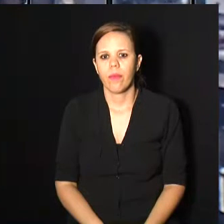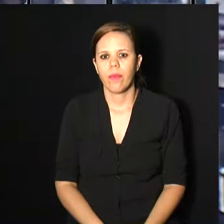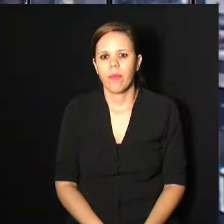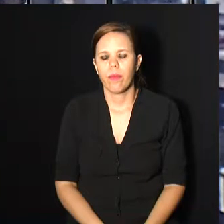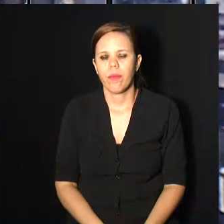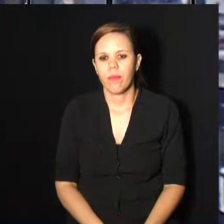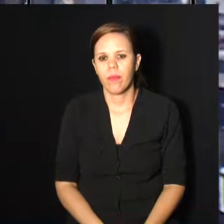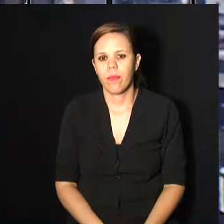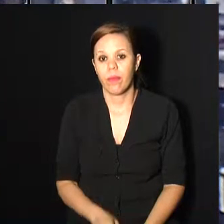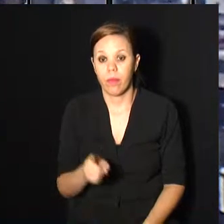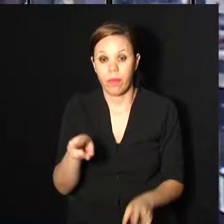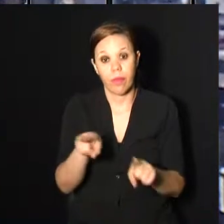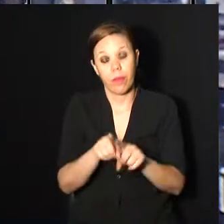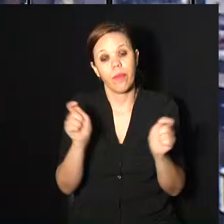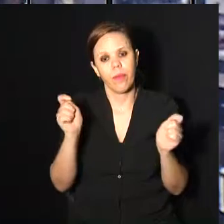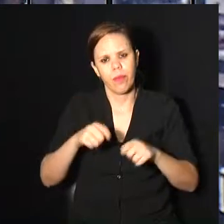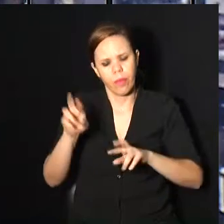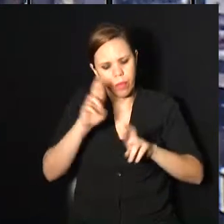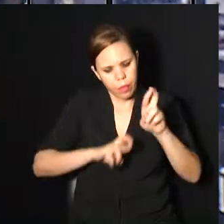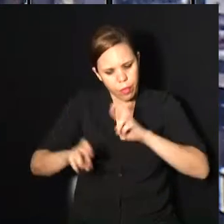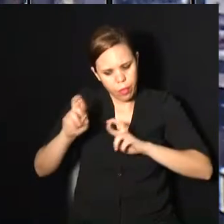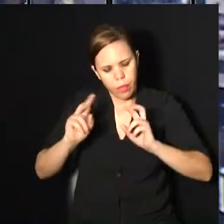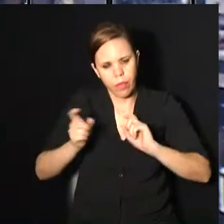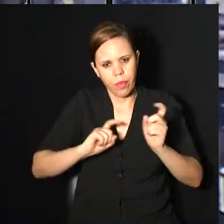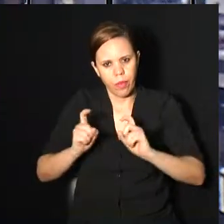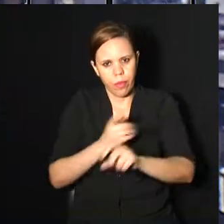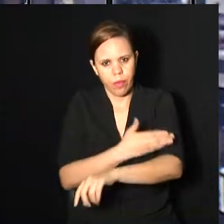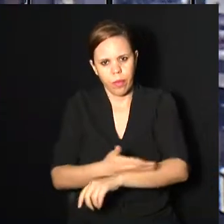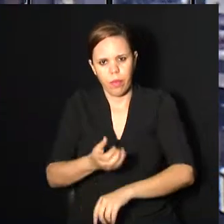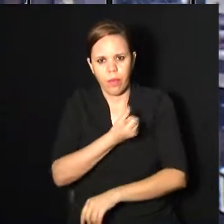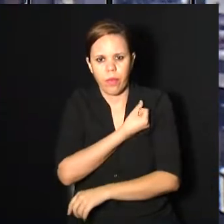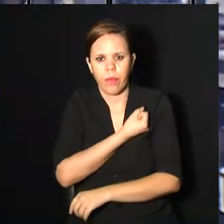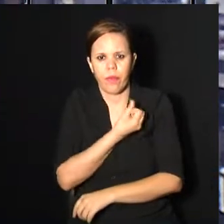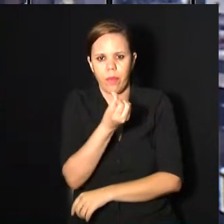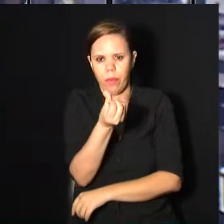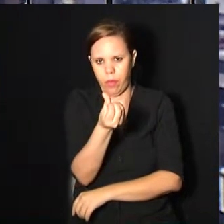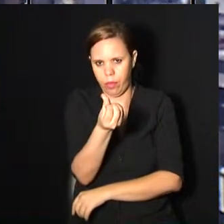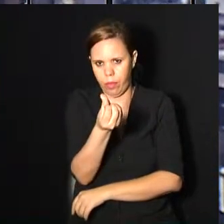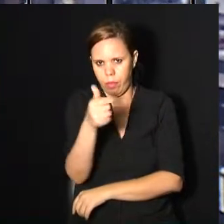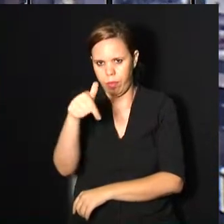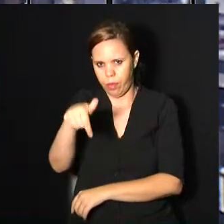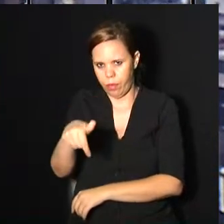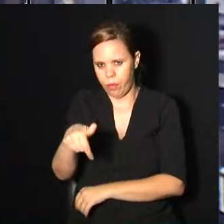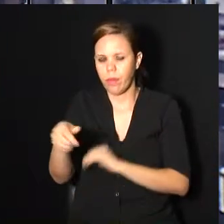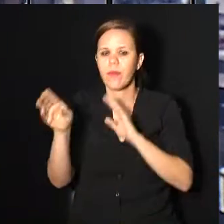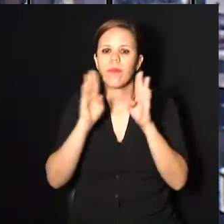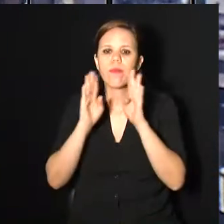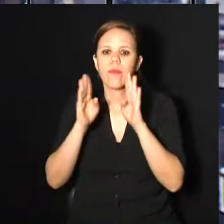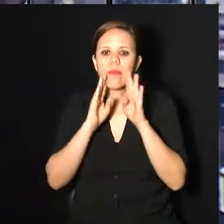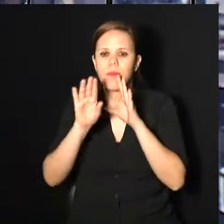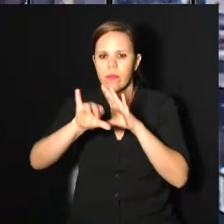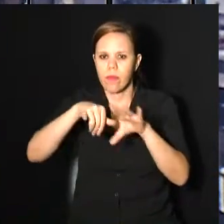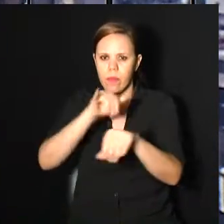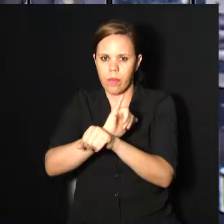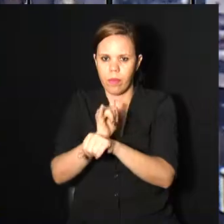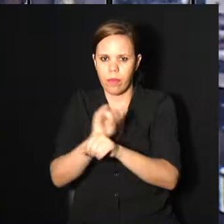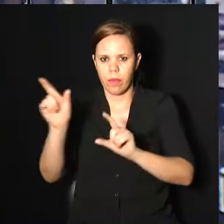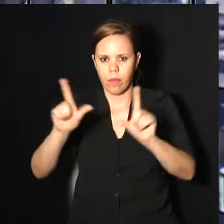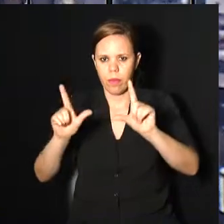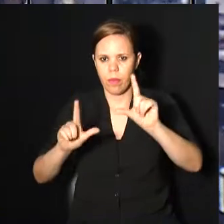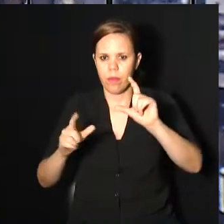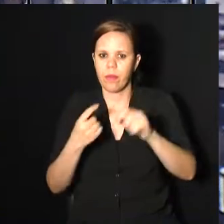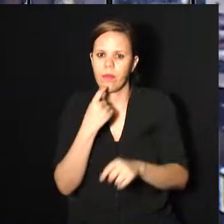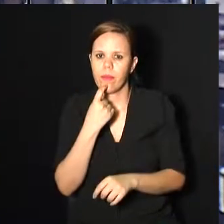www.campinas.sp.leg.br. E você também pode rever a reunião ordinária de número 67 no Facebook e no YouTube da TV